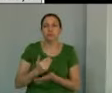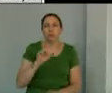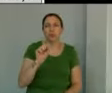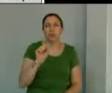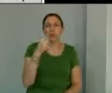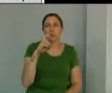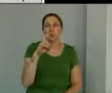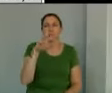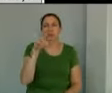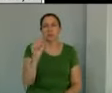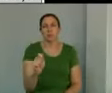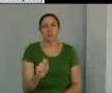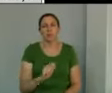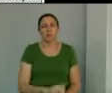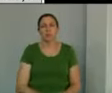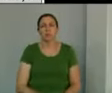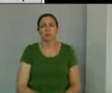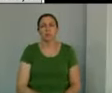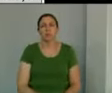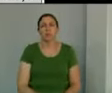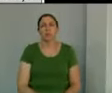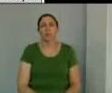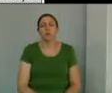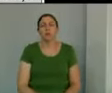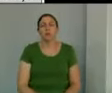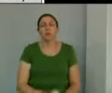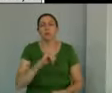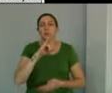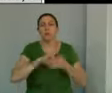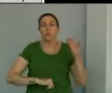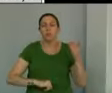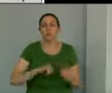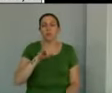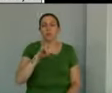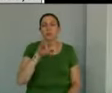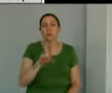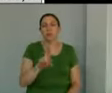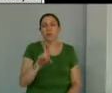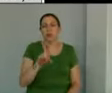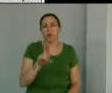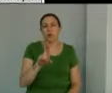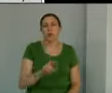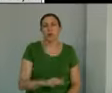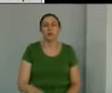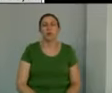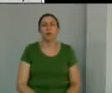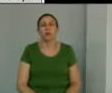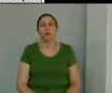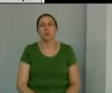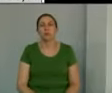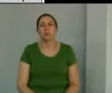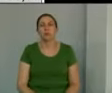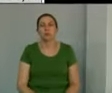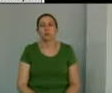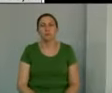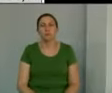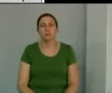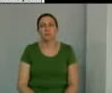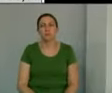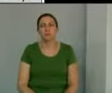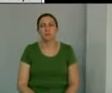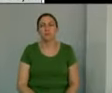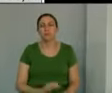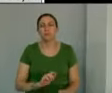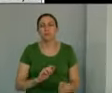milhões e 700. Do imposto de renda retido na fonte, então todo aquele imposto de renda que é retido aqui no município